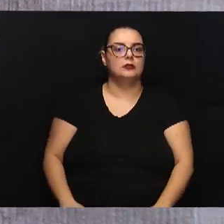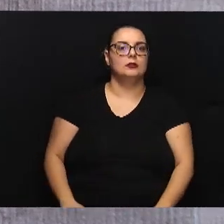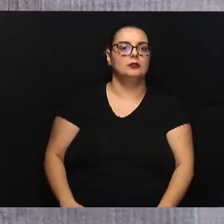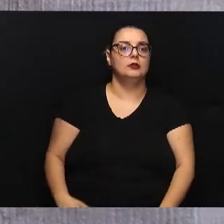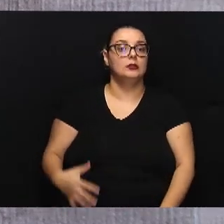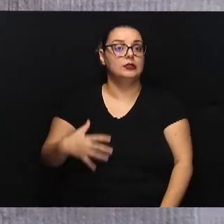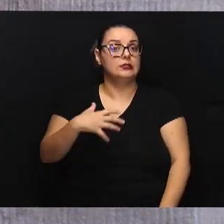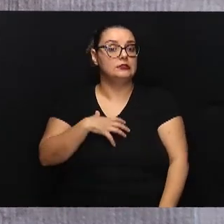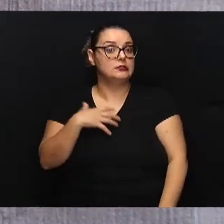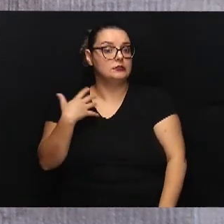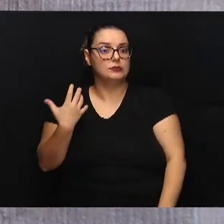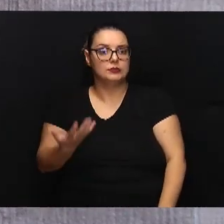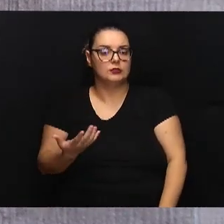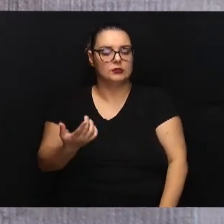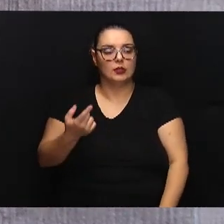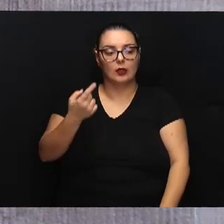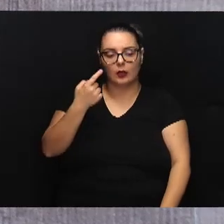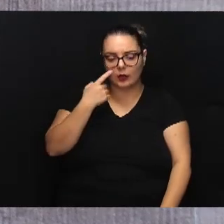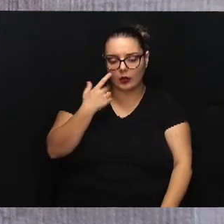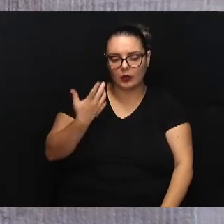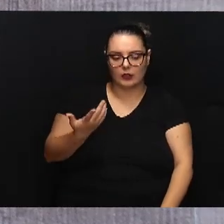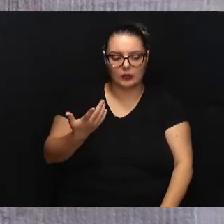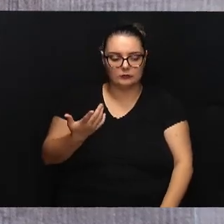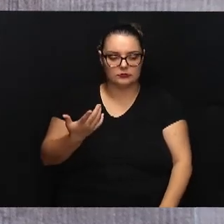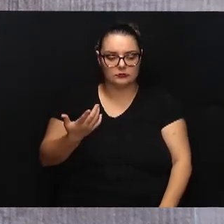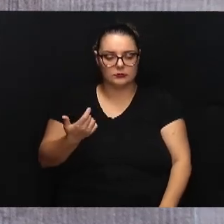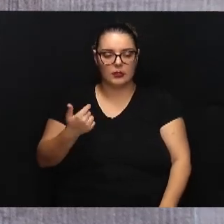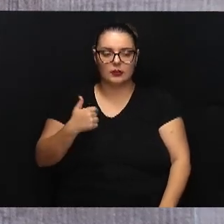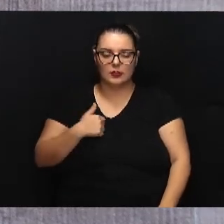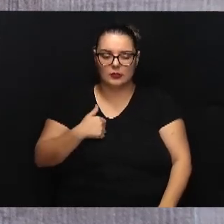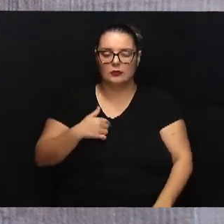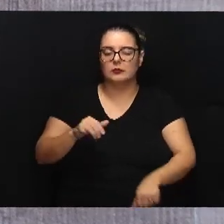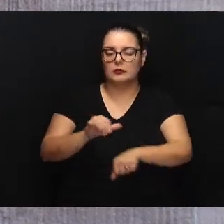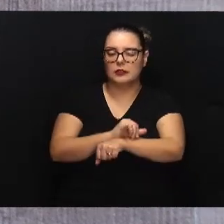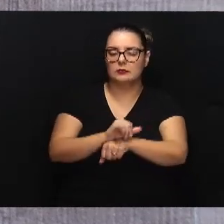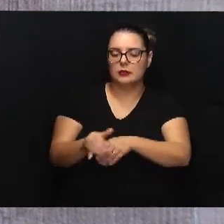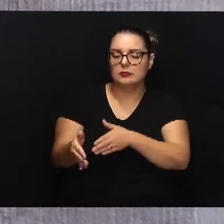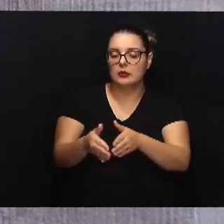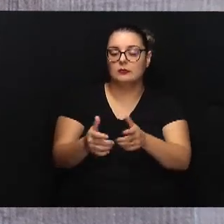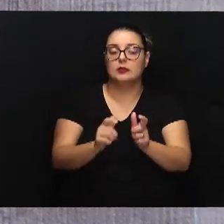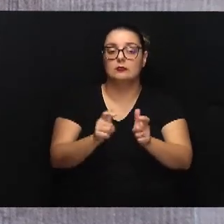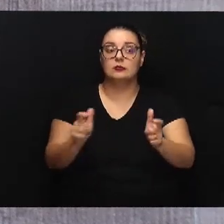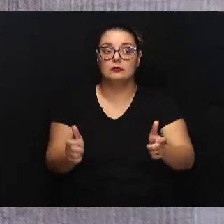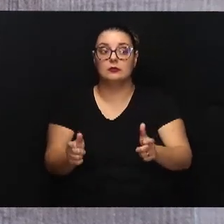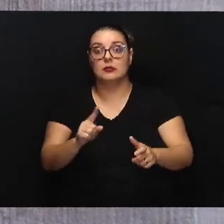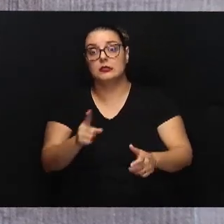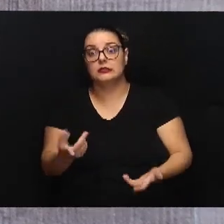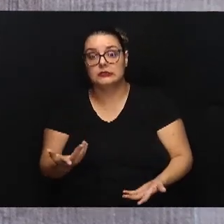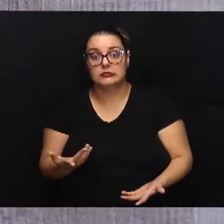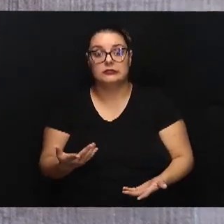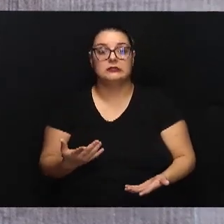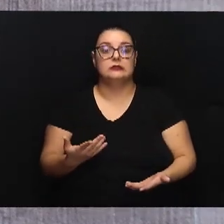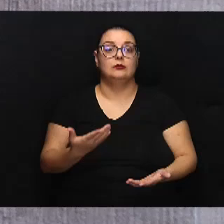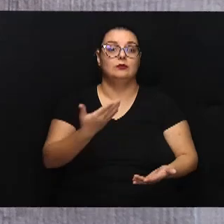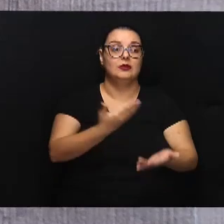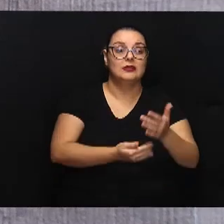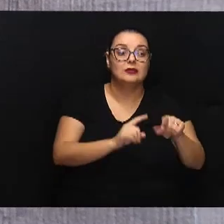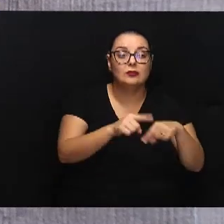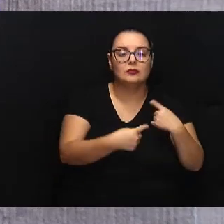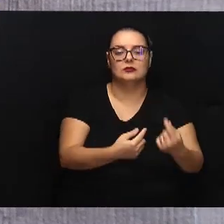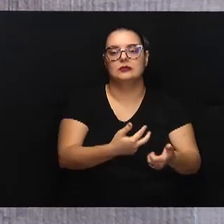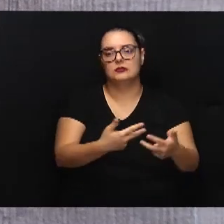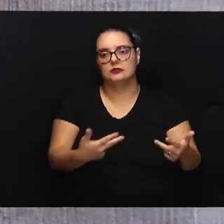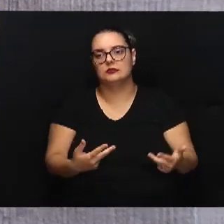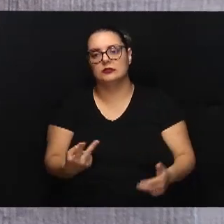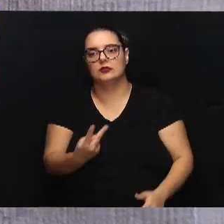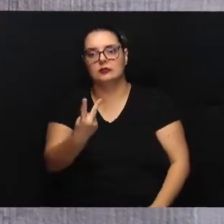de, olha, eu vou por esse caminho para crescer, mas também não sacrificar outras coisas que valem a pena para mim?